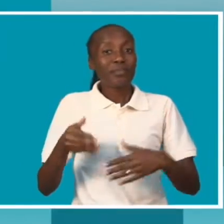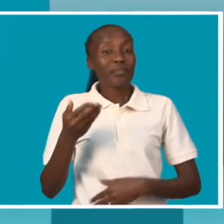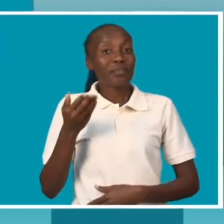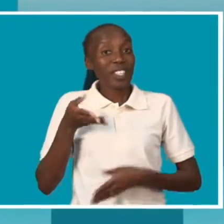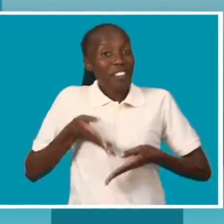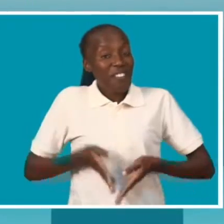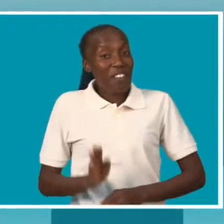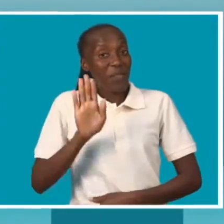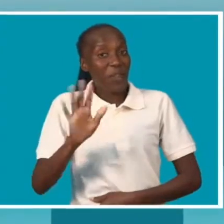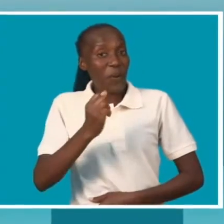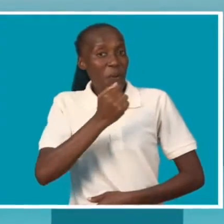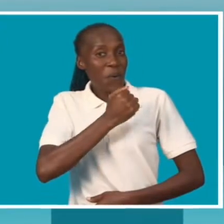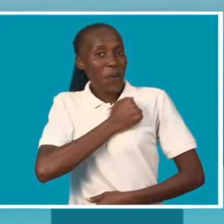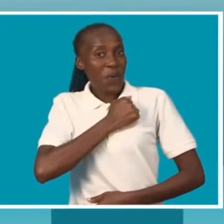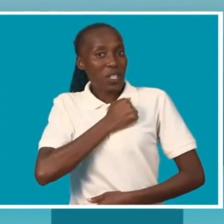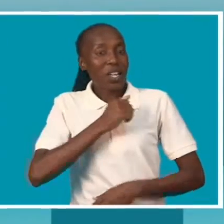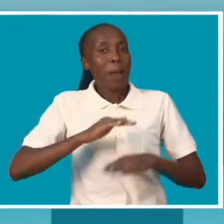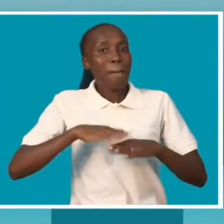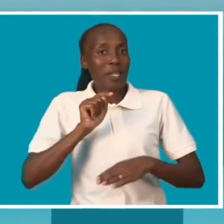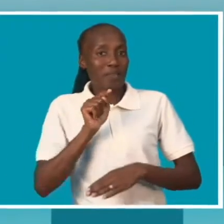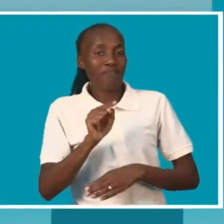O filho gostava muito de água.